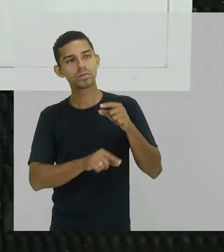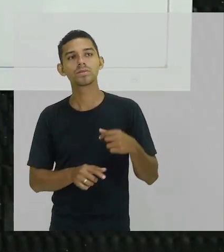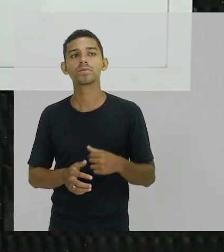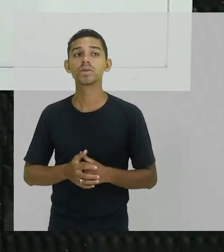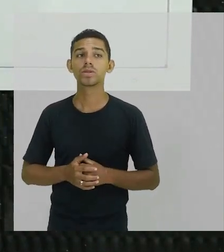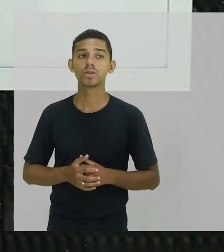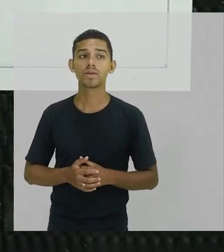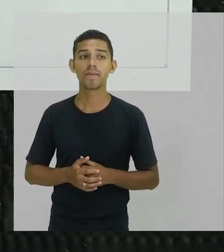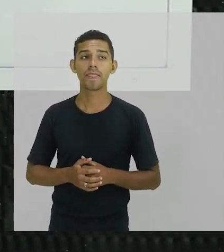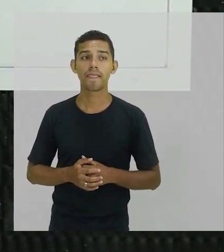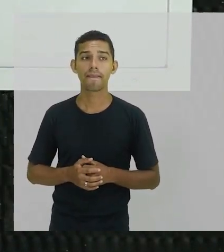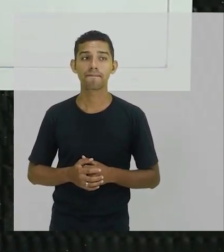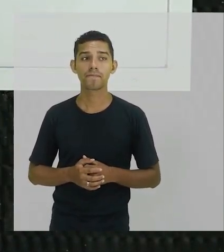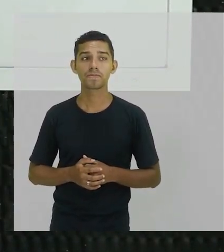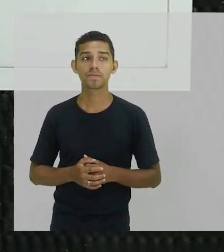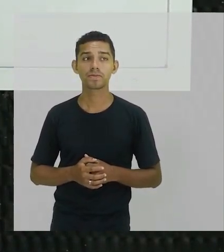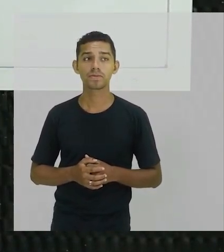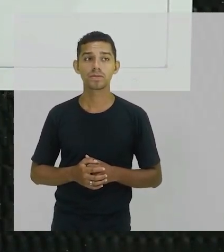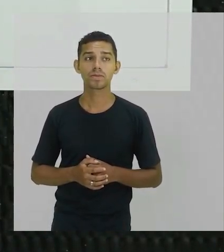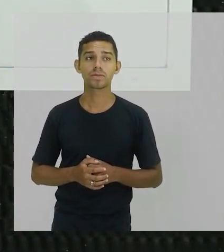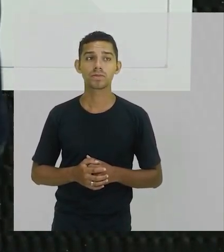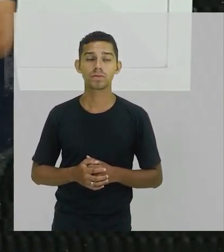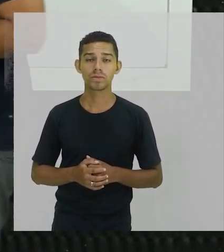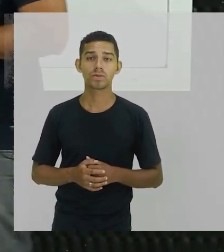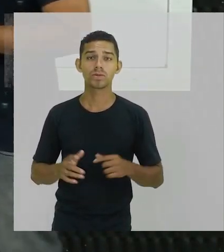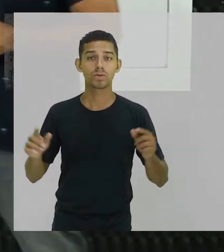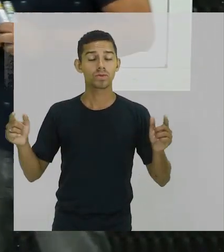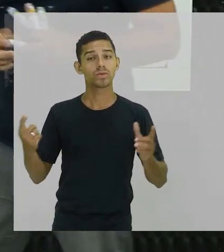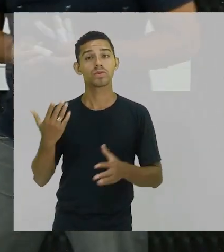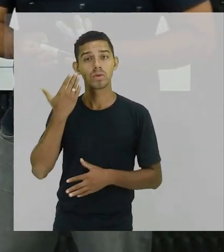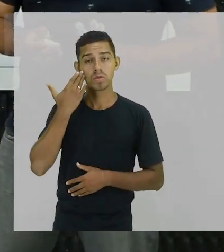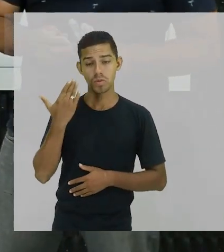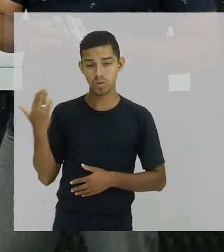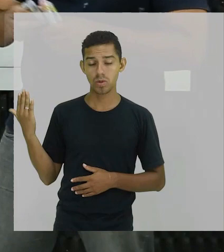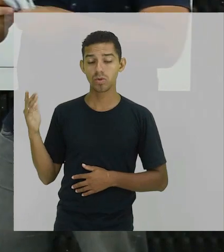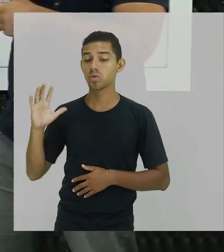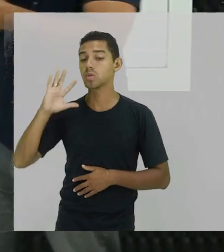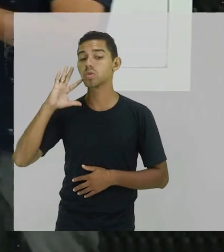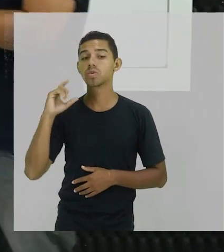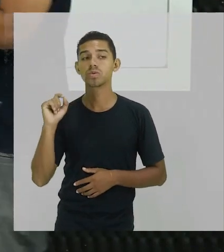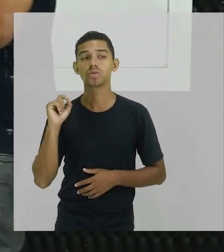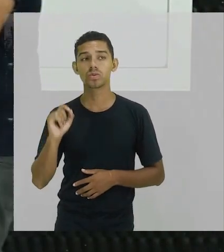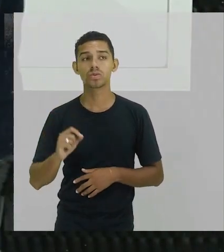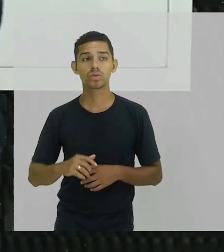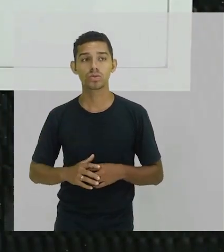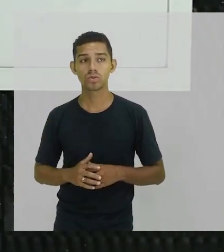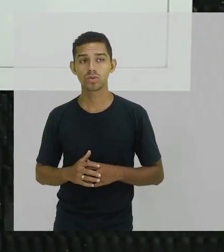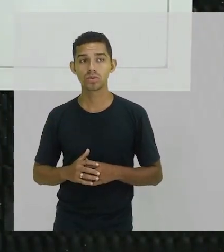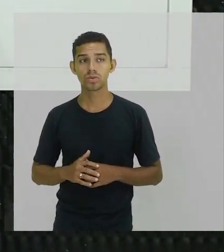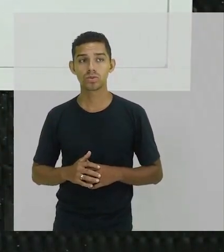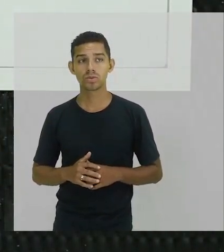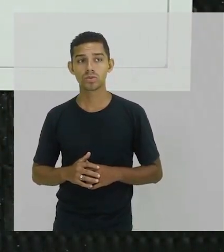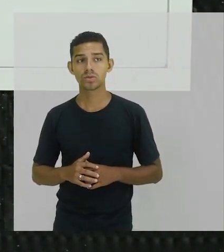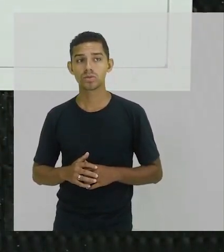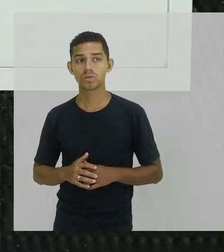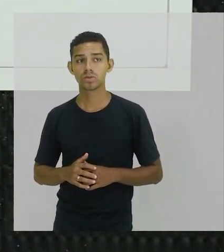essa está indo em encontro a essa, tá ok? O que vai